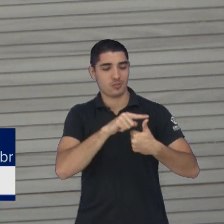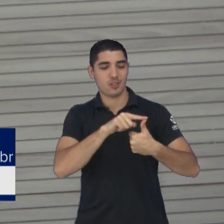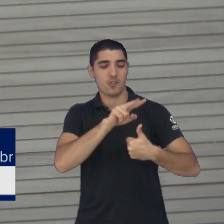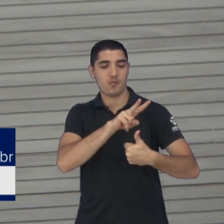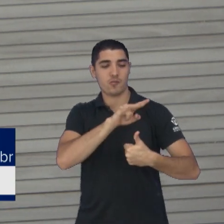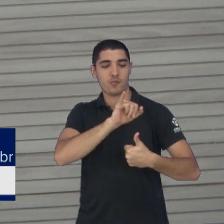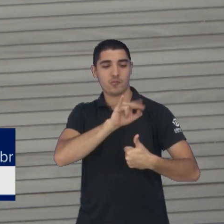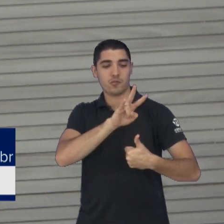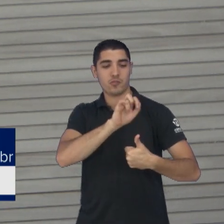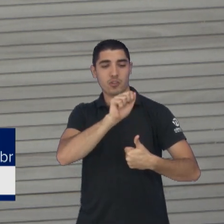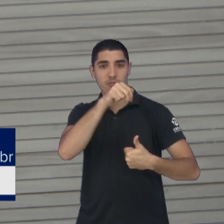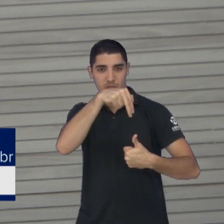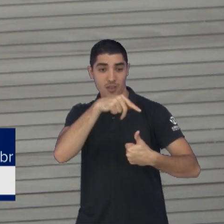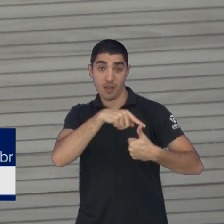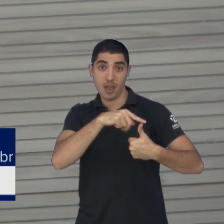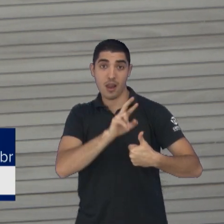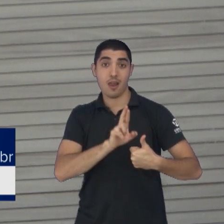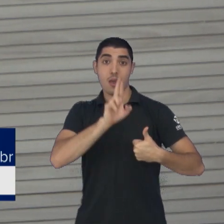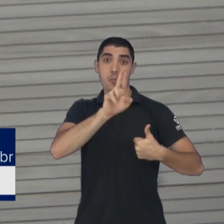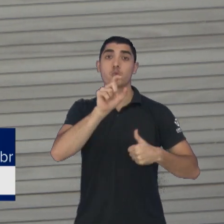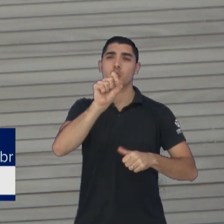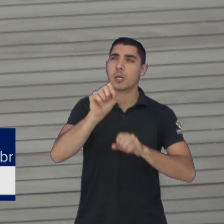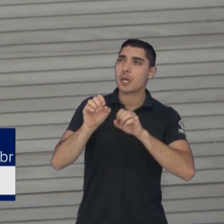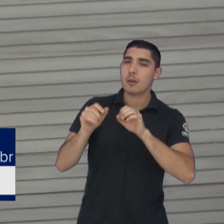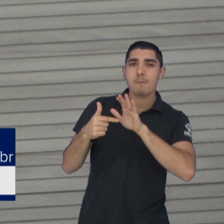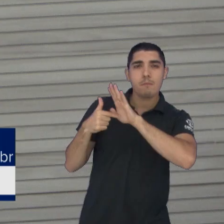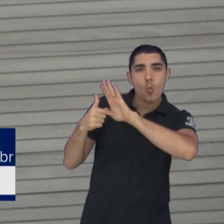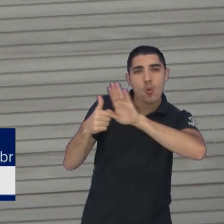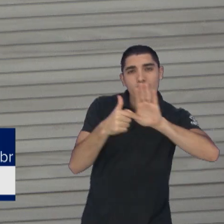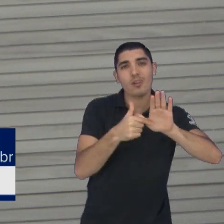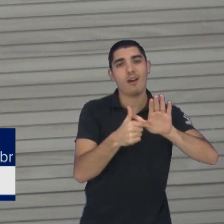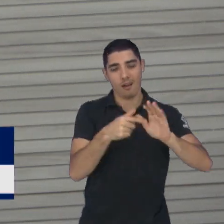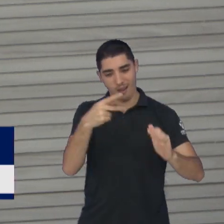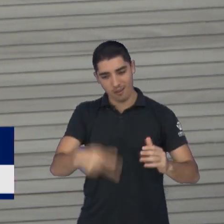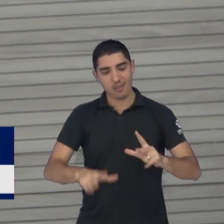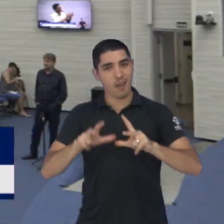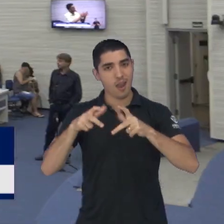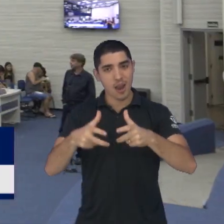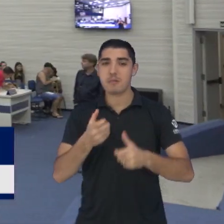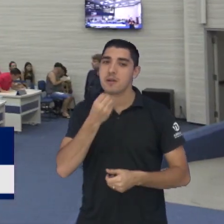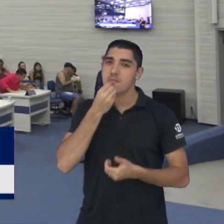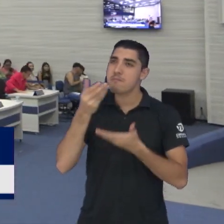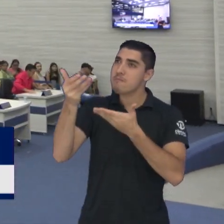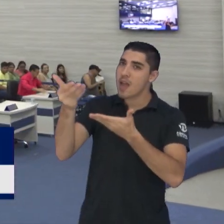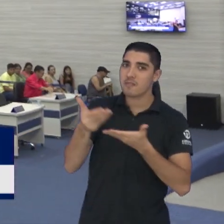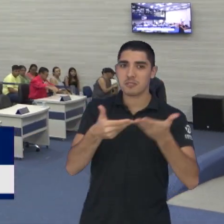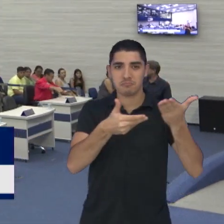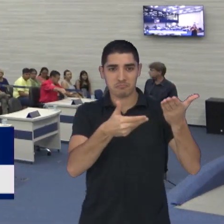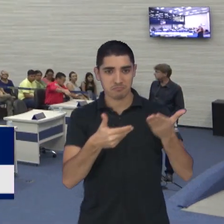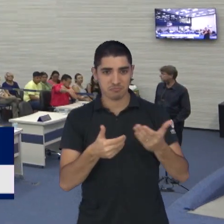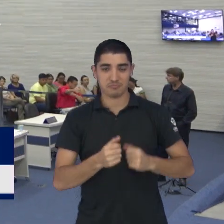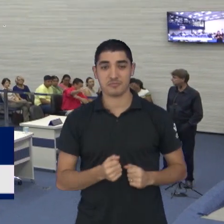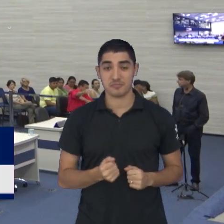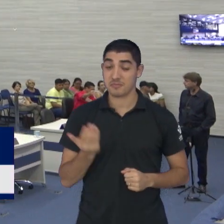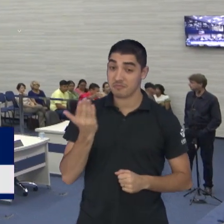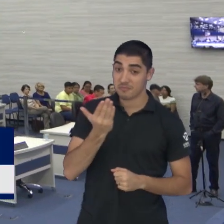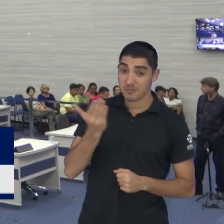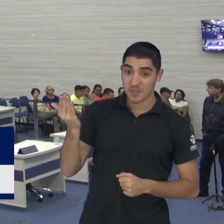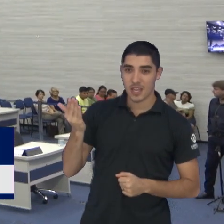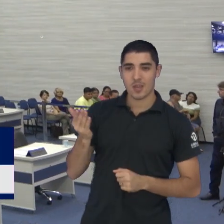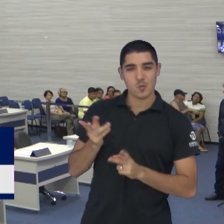fazendo todo um trabalho de conhecimento aqui da casa. Sejam bem-vindos, que vocês tenham uma grande vida